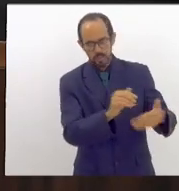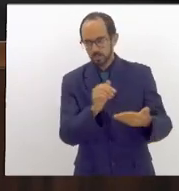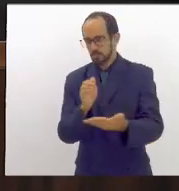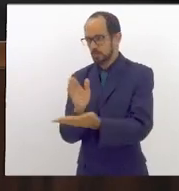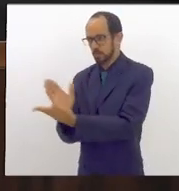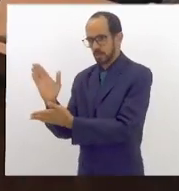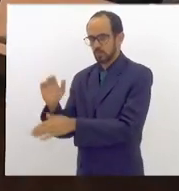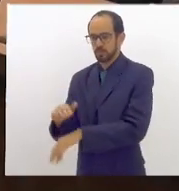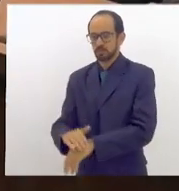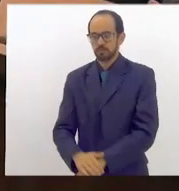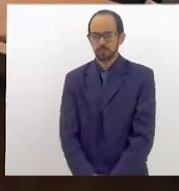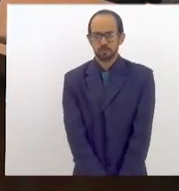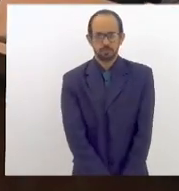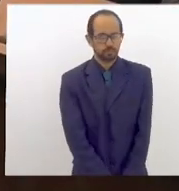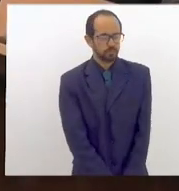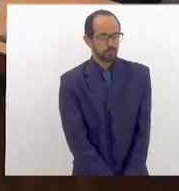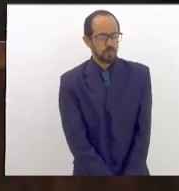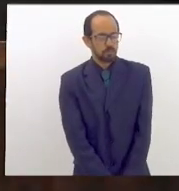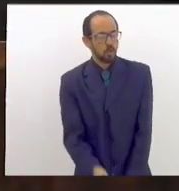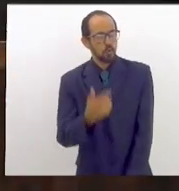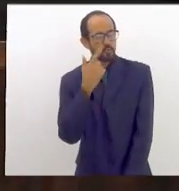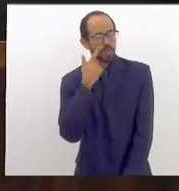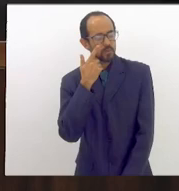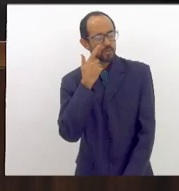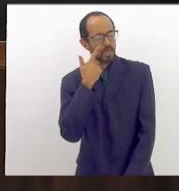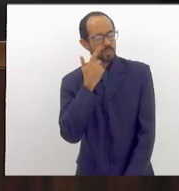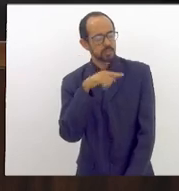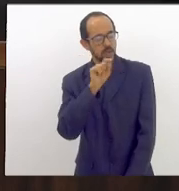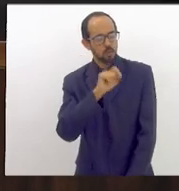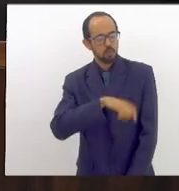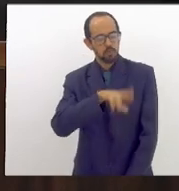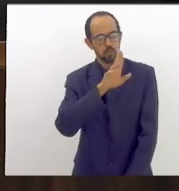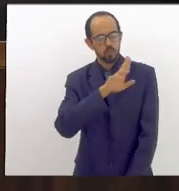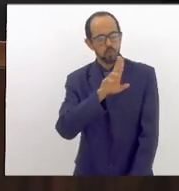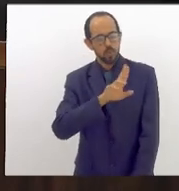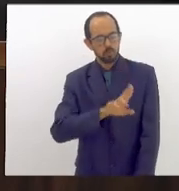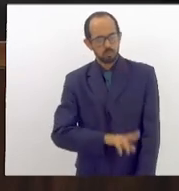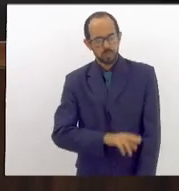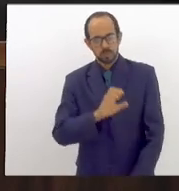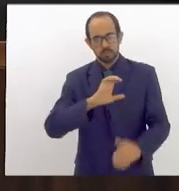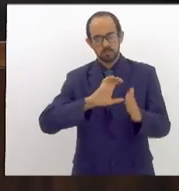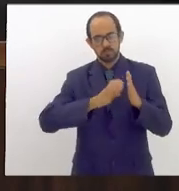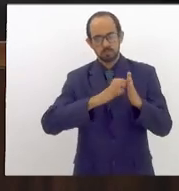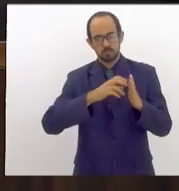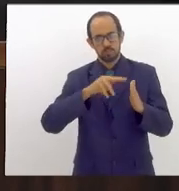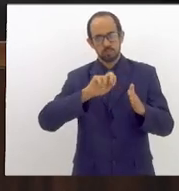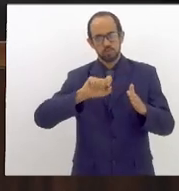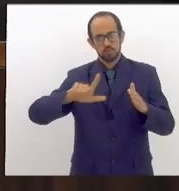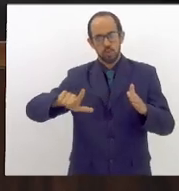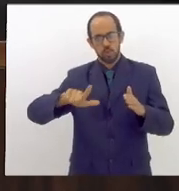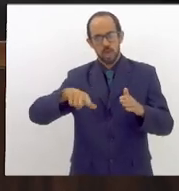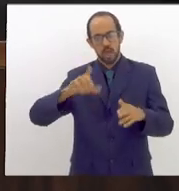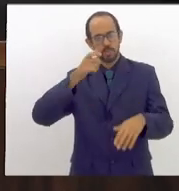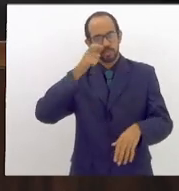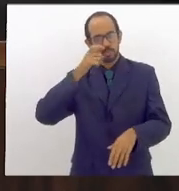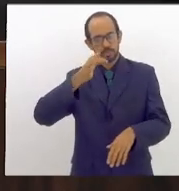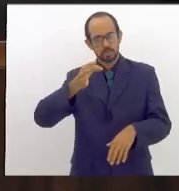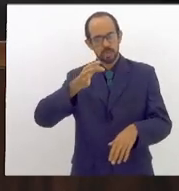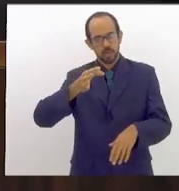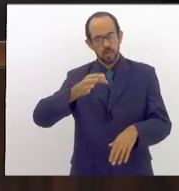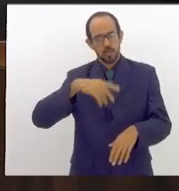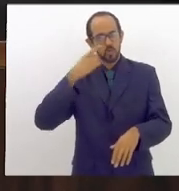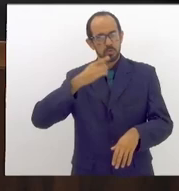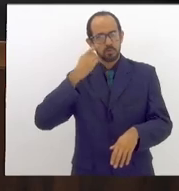aprovados verificação pedido pela bancada do PSOL tensão dos seus parlamentares estamos de procedimento de votação